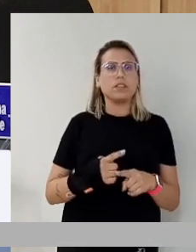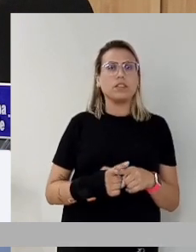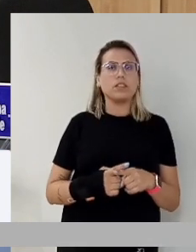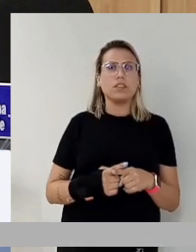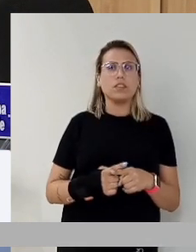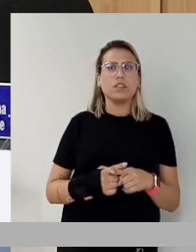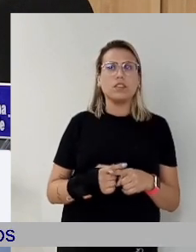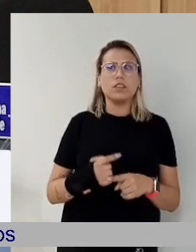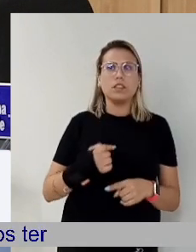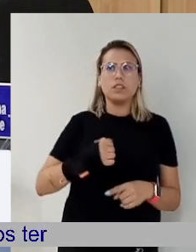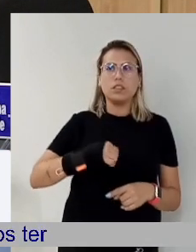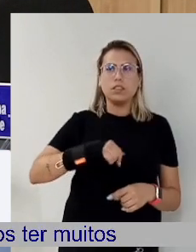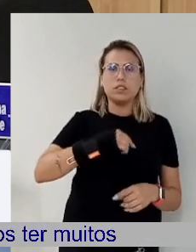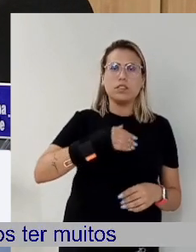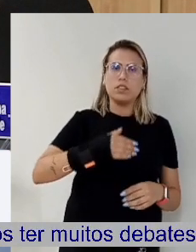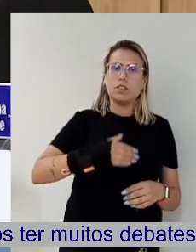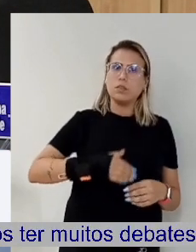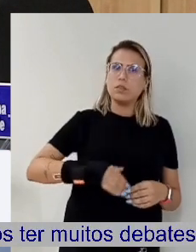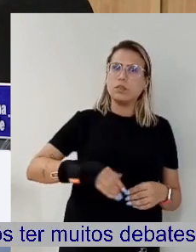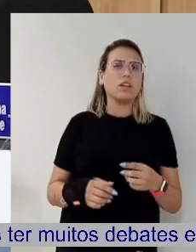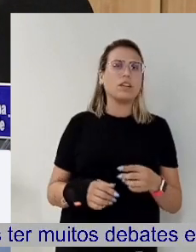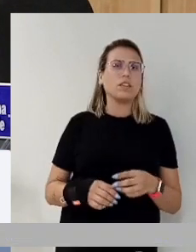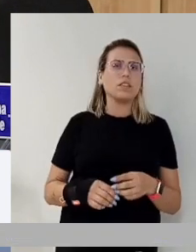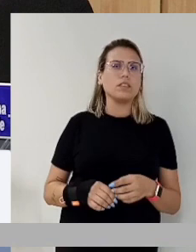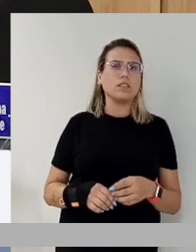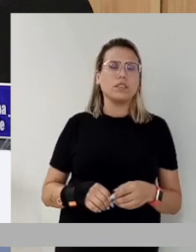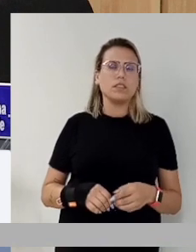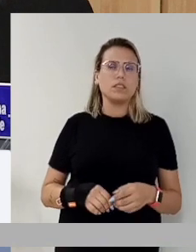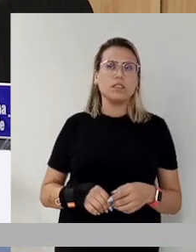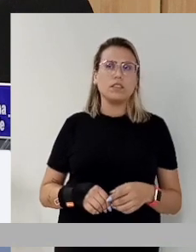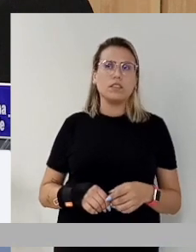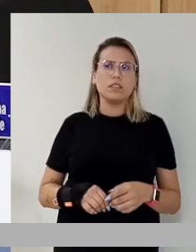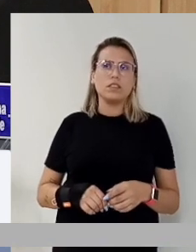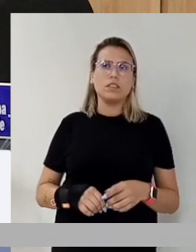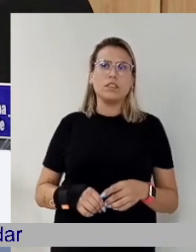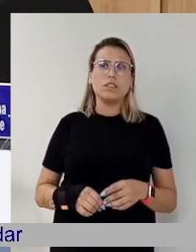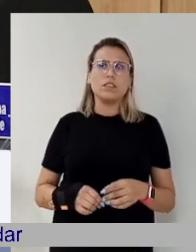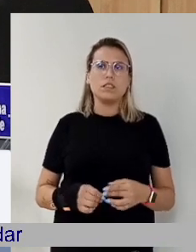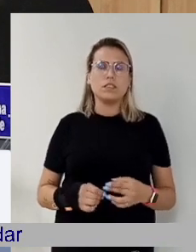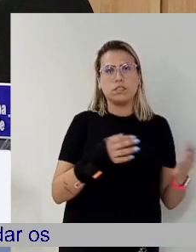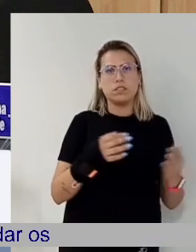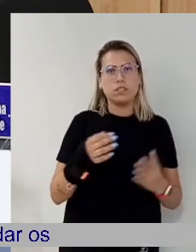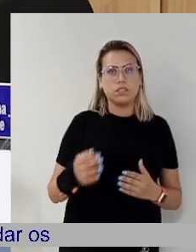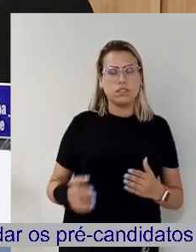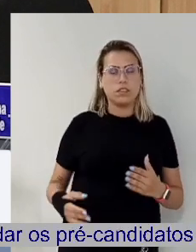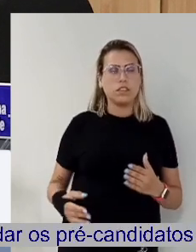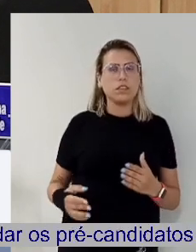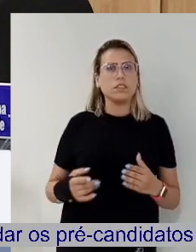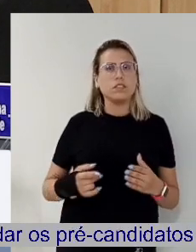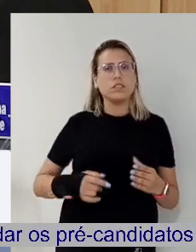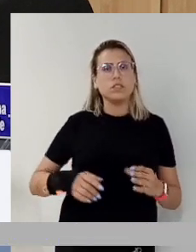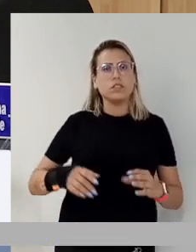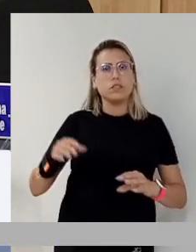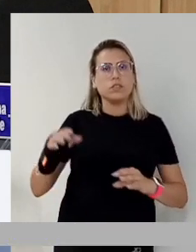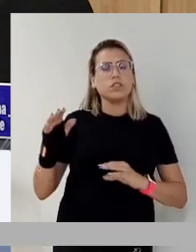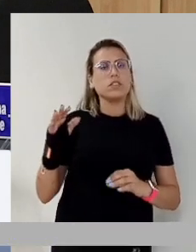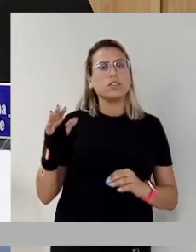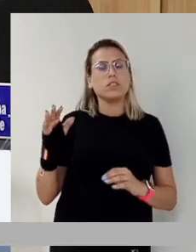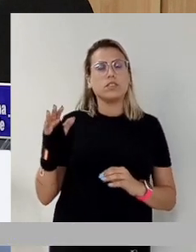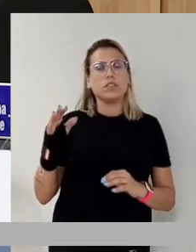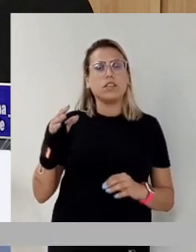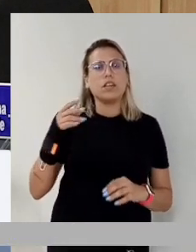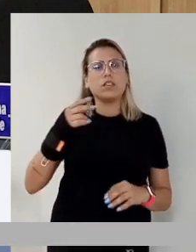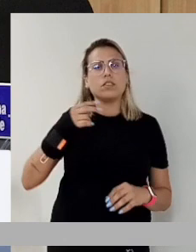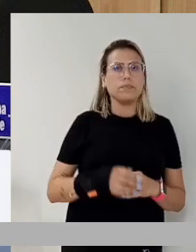nós vamos ter muitos debates e essa casa vai no momento certo convidar os pré-candidatos para ouvir as suas